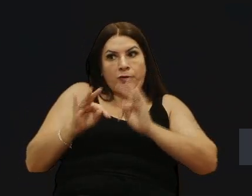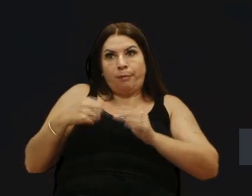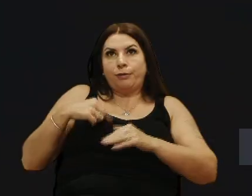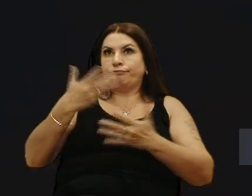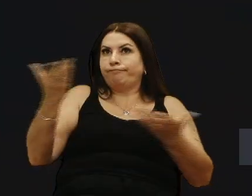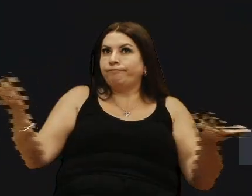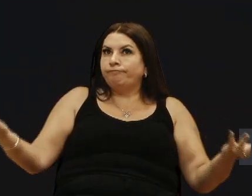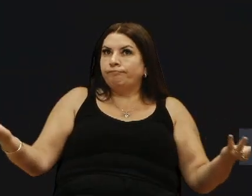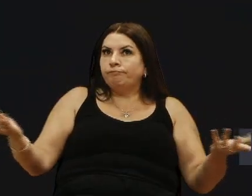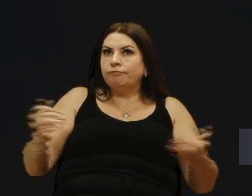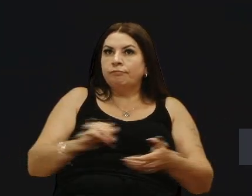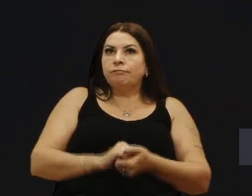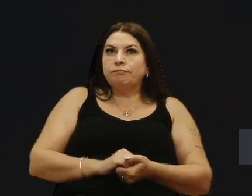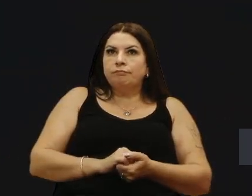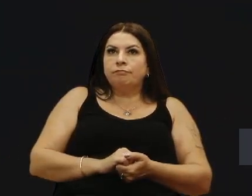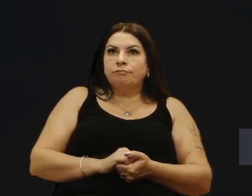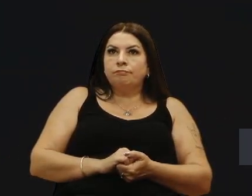ó.